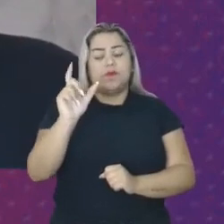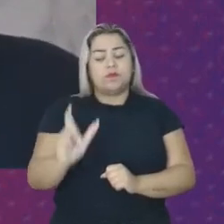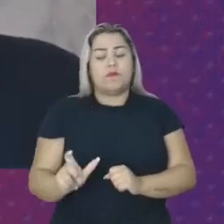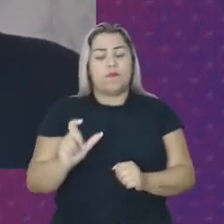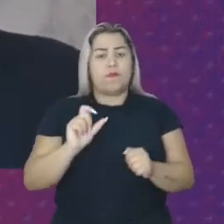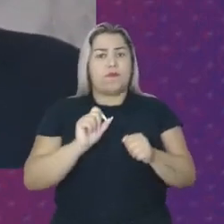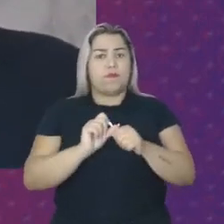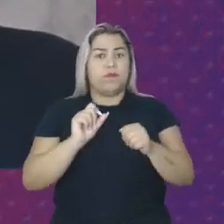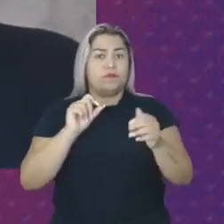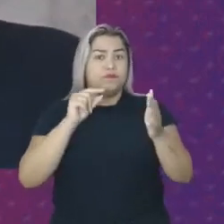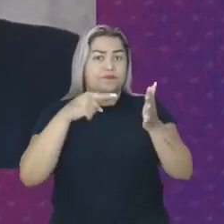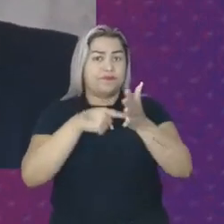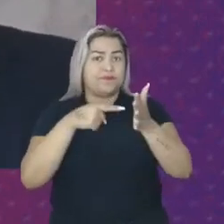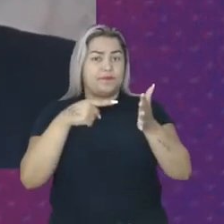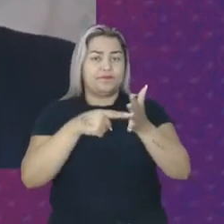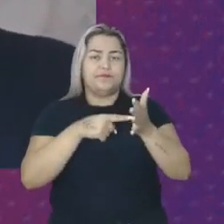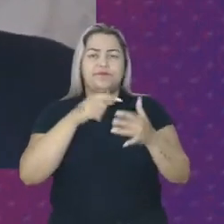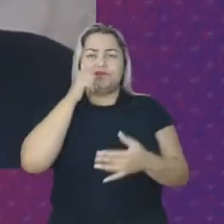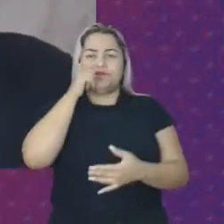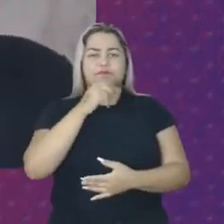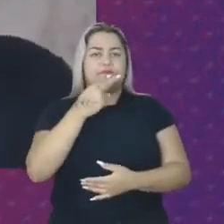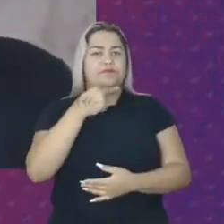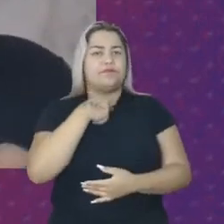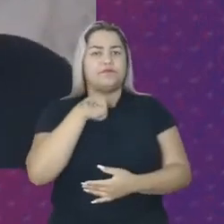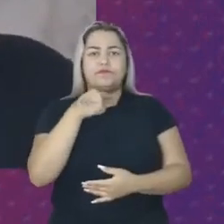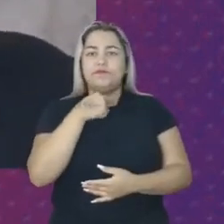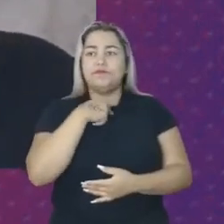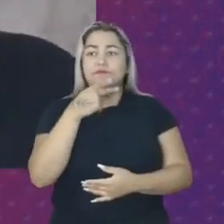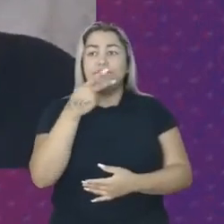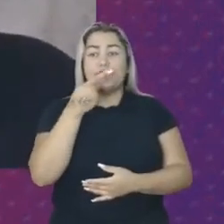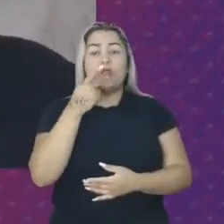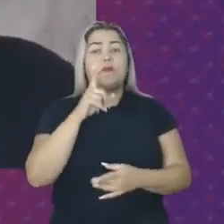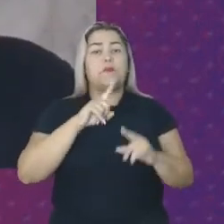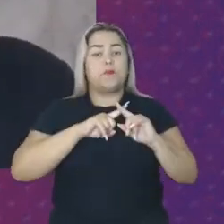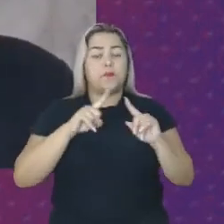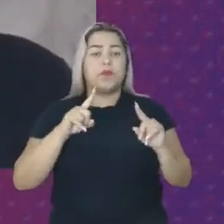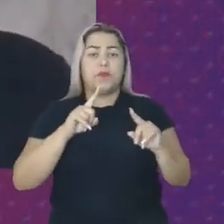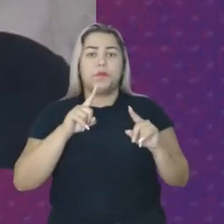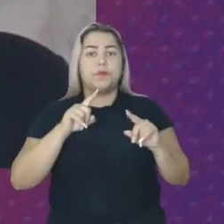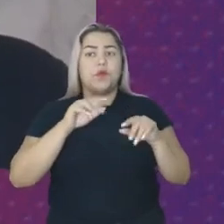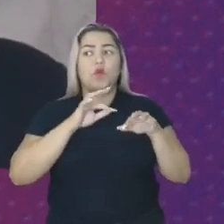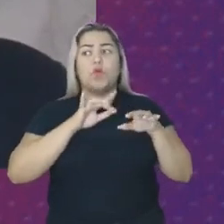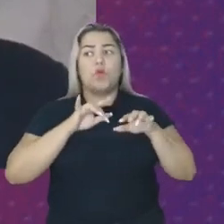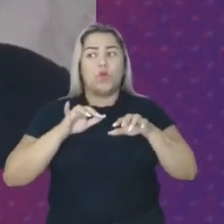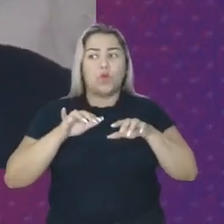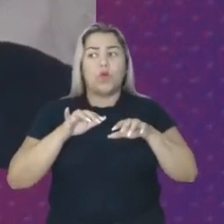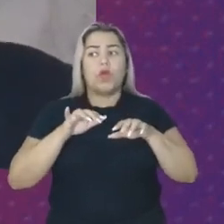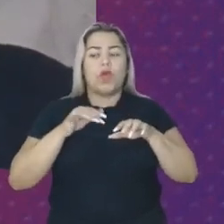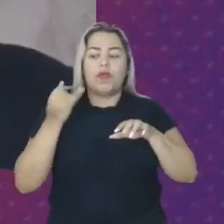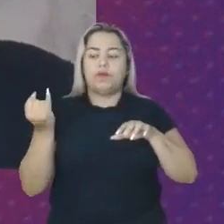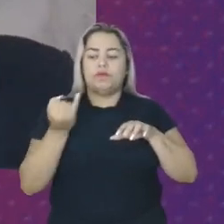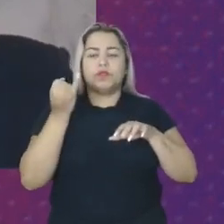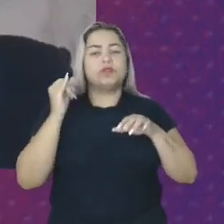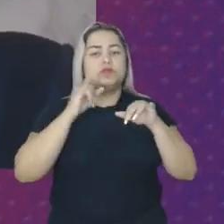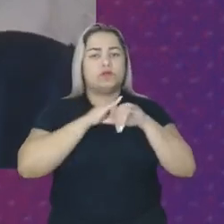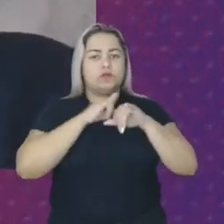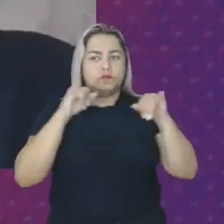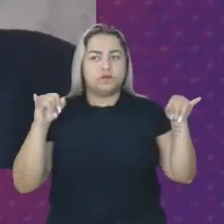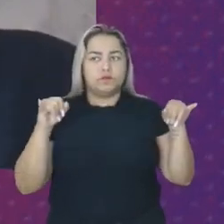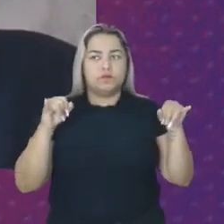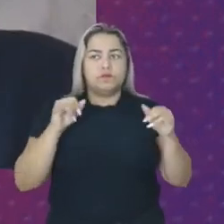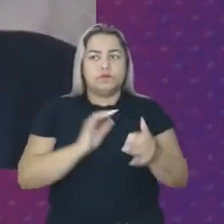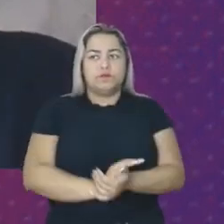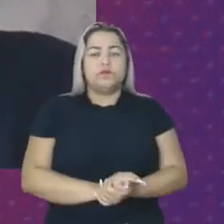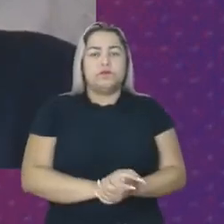a denúncia. Muitas vezes a mulher não pode falar, mas ela pode digitar. Então, é muito importante a divulgação do